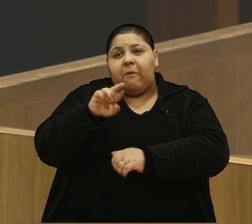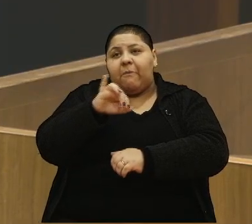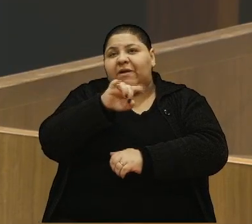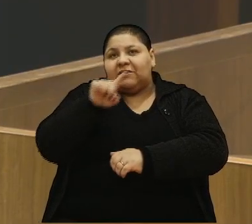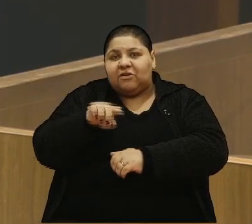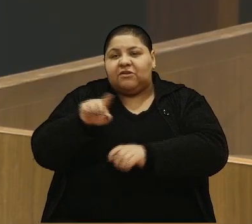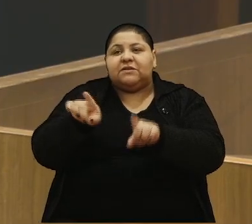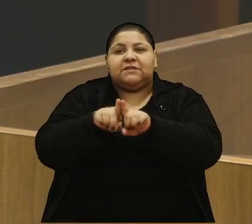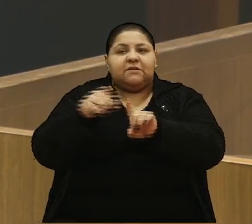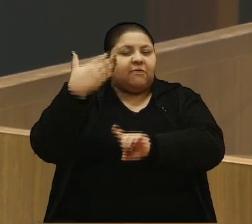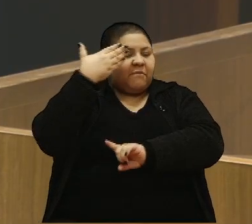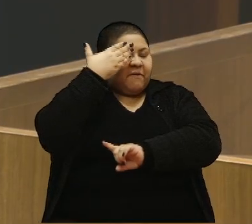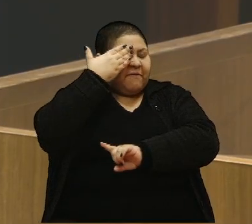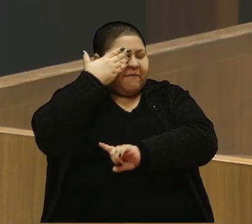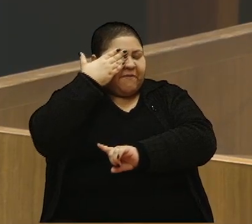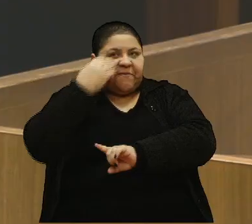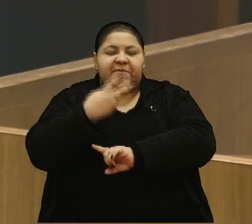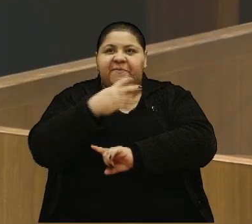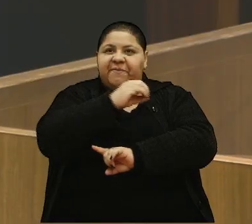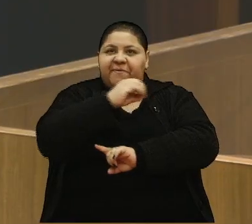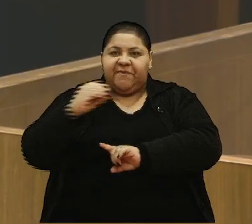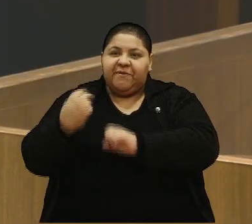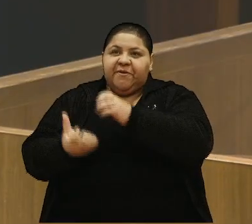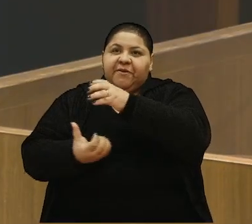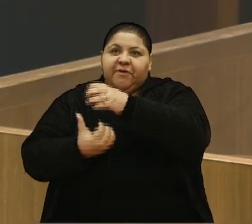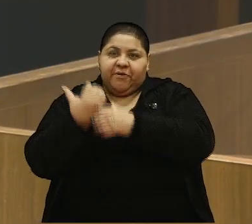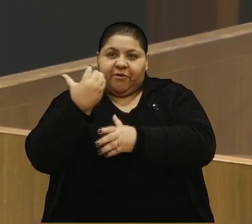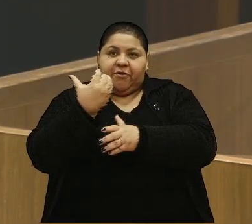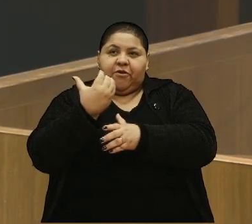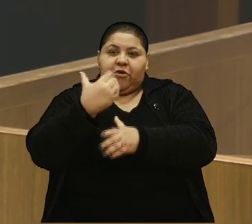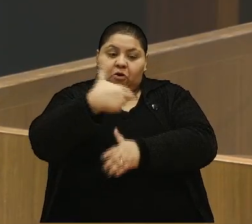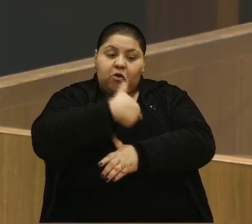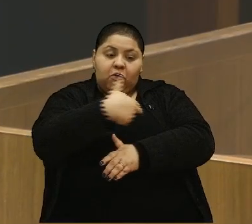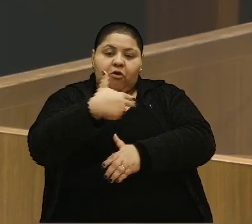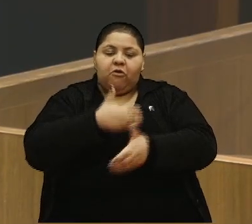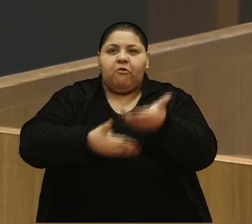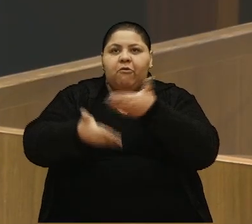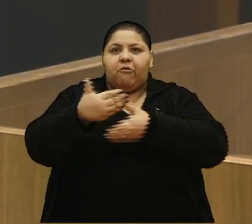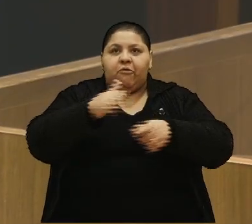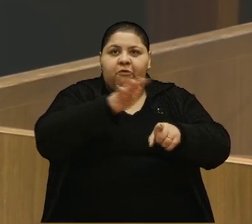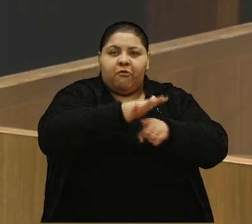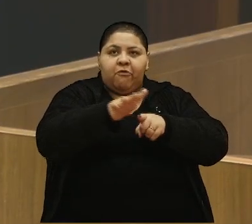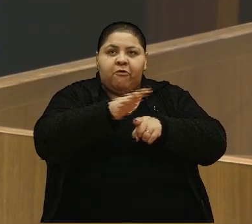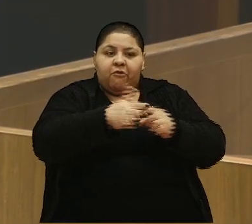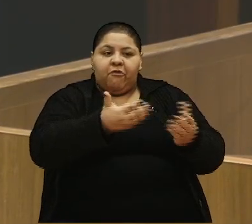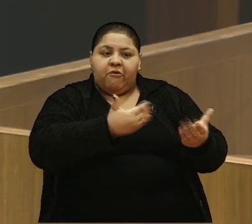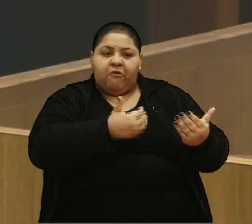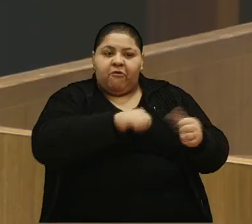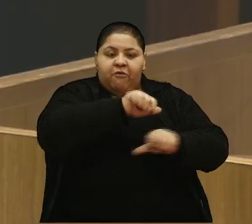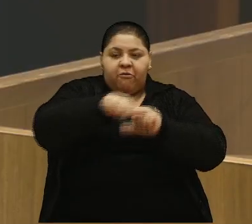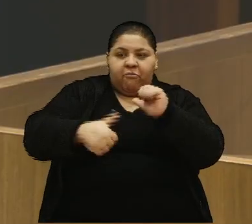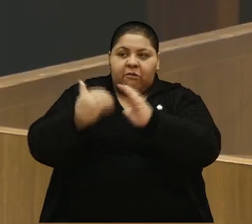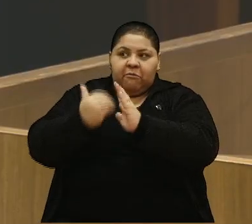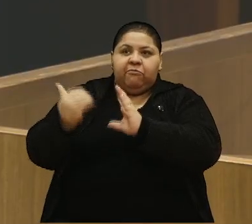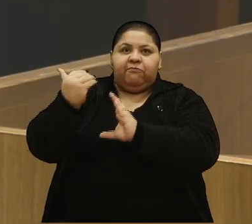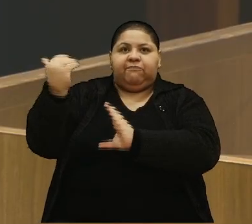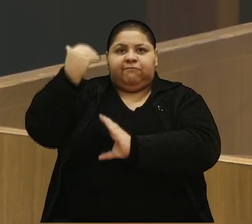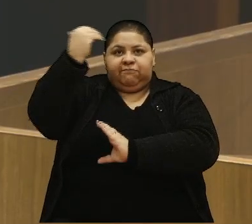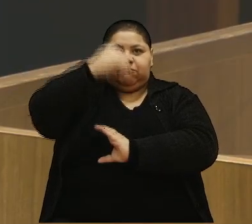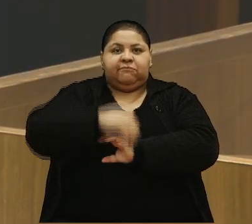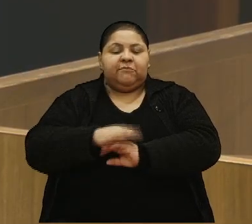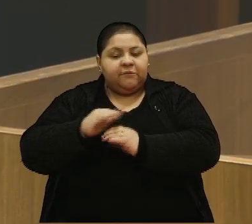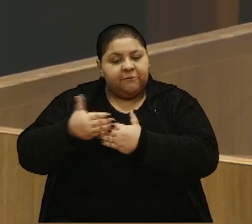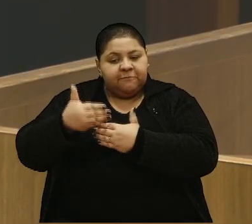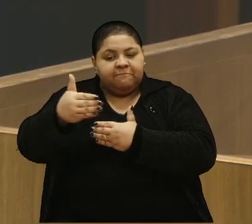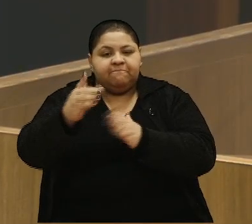respectivamente. Já em 2000, surgiu o Clã Pioneiro Getúlio Vargas, atendendo à necessidade dos jovens que se tornavam adultos. Ao longo